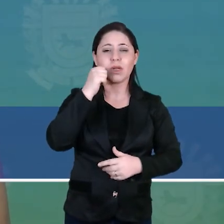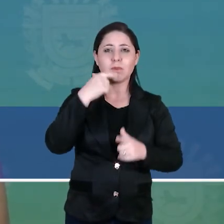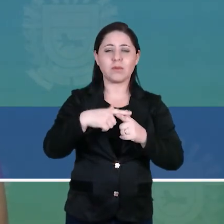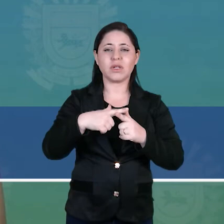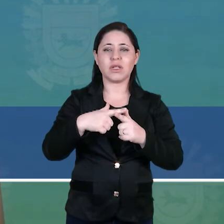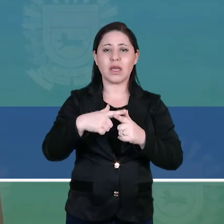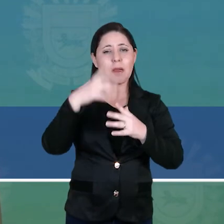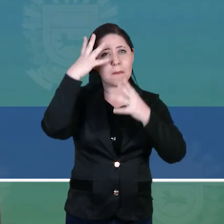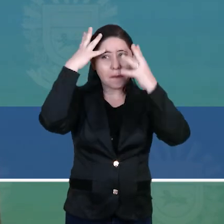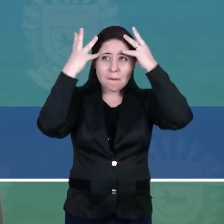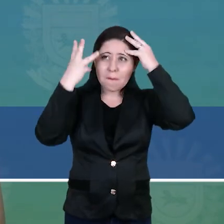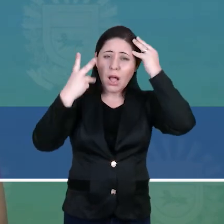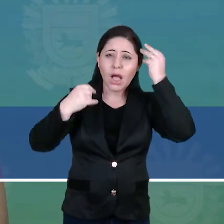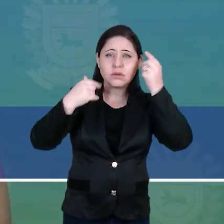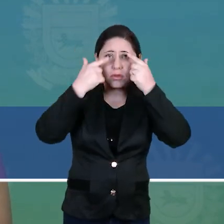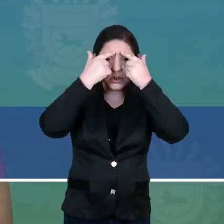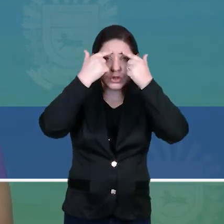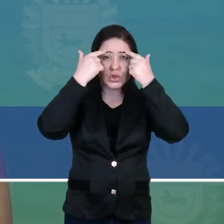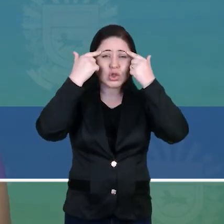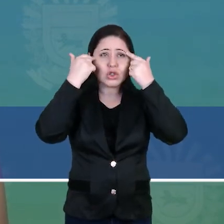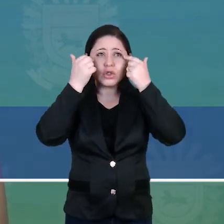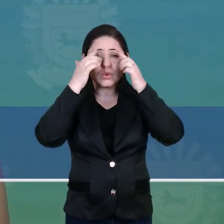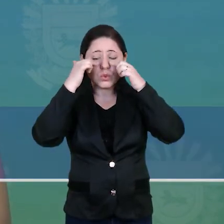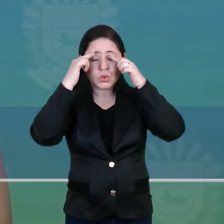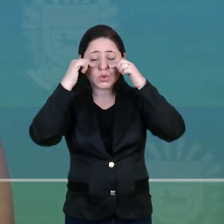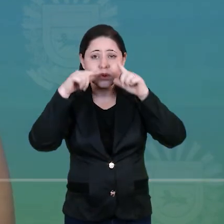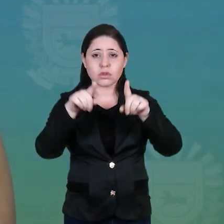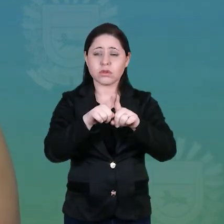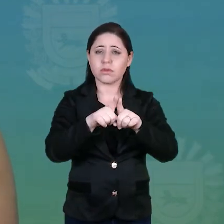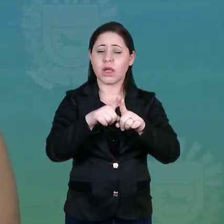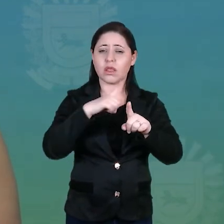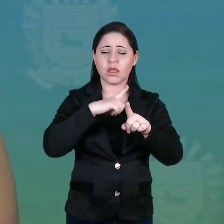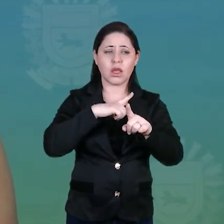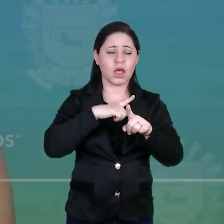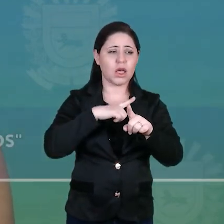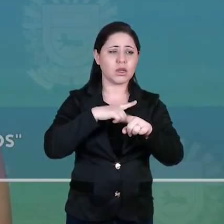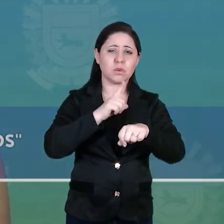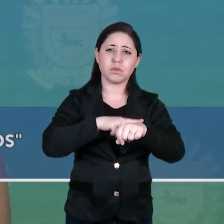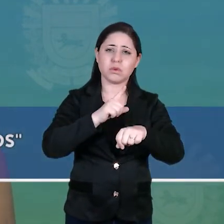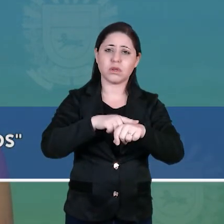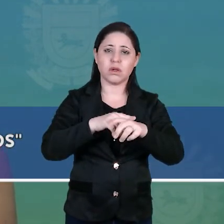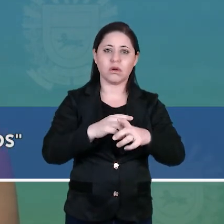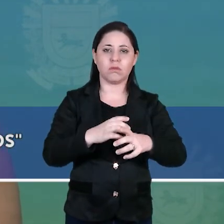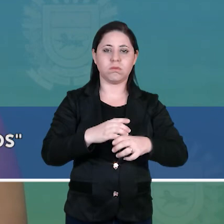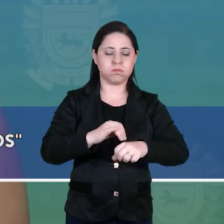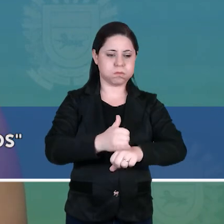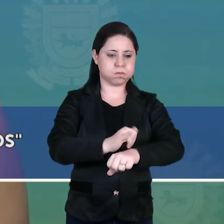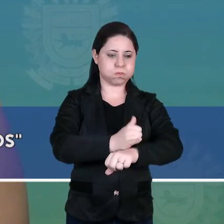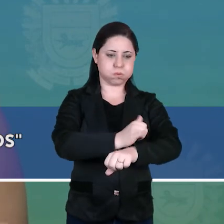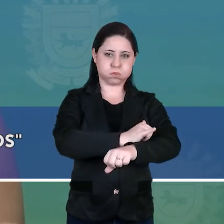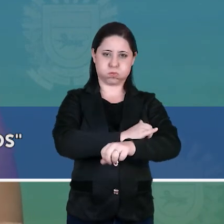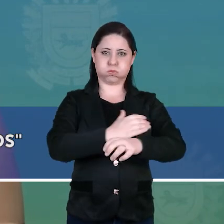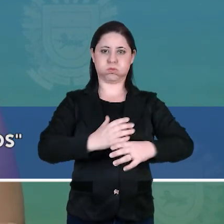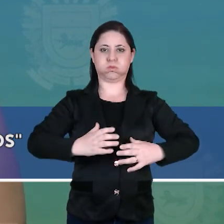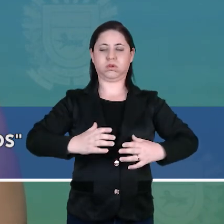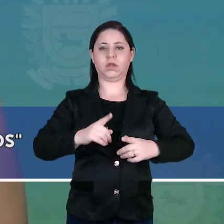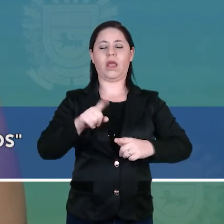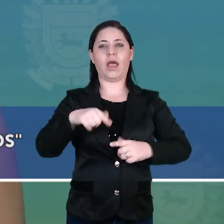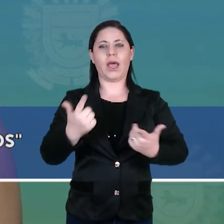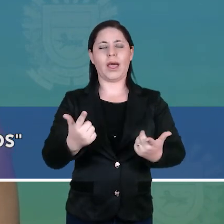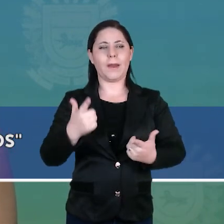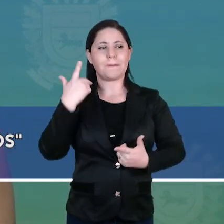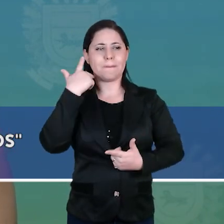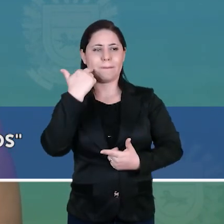né? Porque nós passamos pelo processo, perdemos cabelo, cílio, sobrancelha, passamos por um processo de inchaço por causa